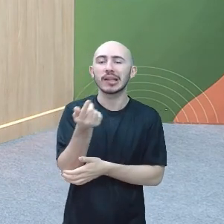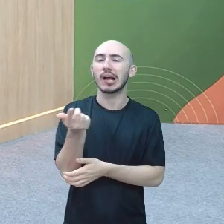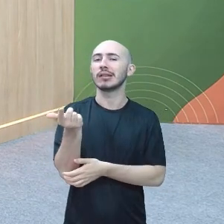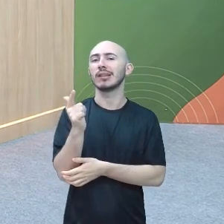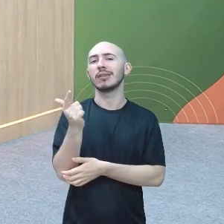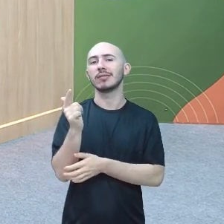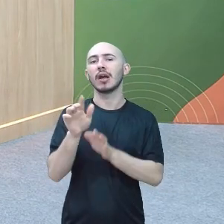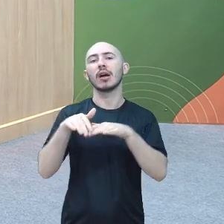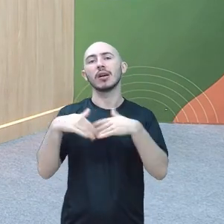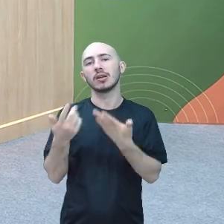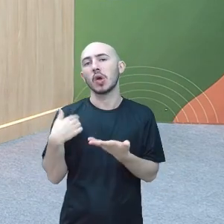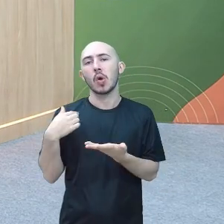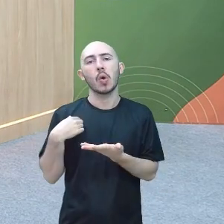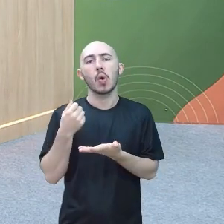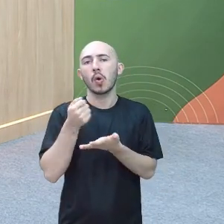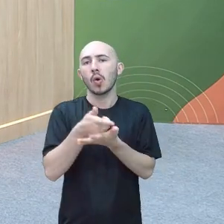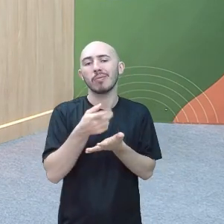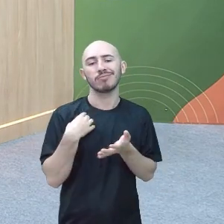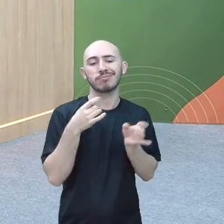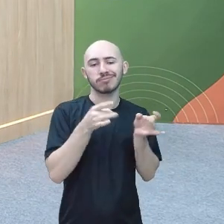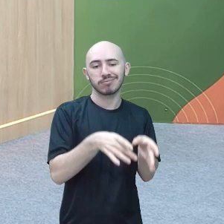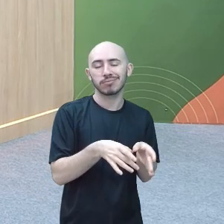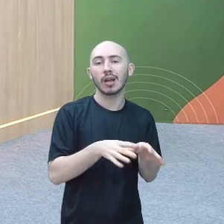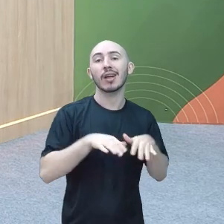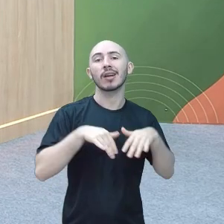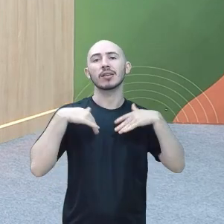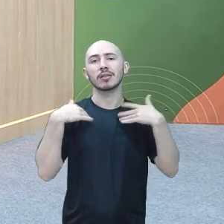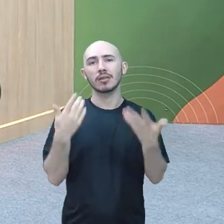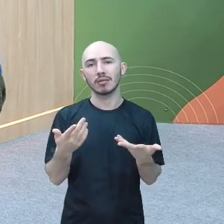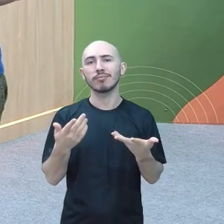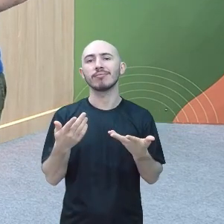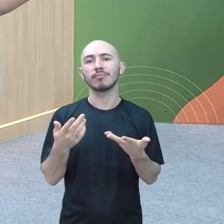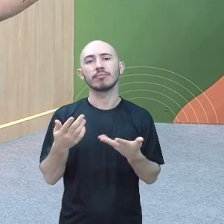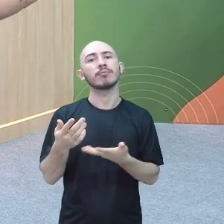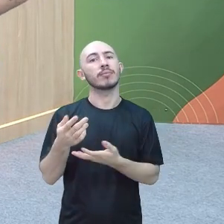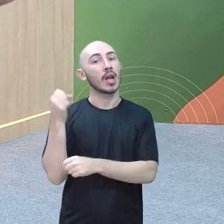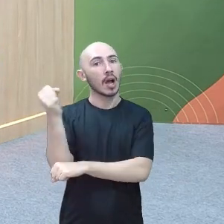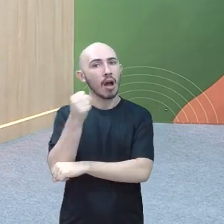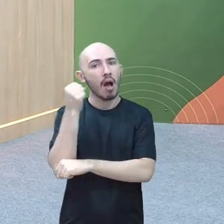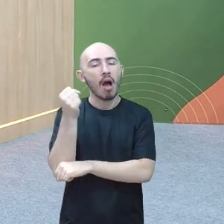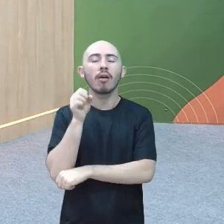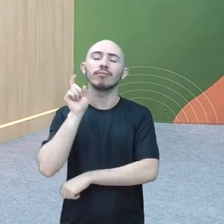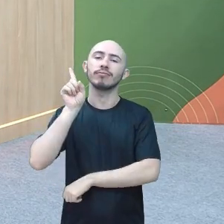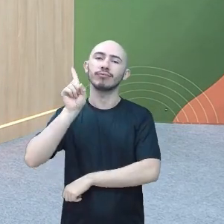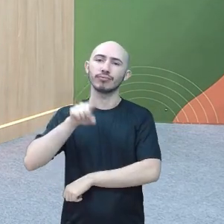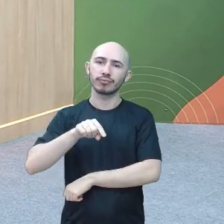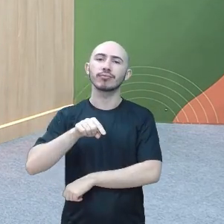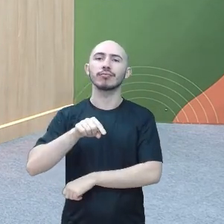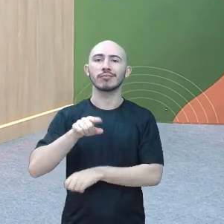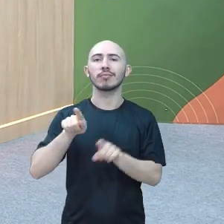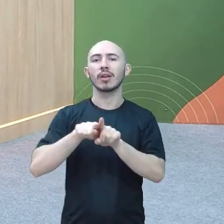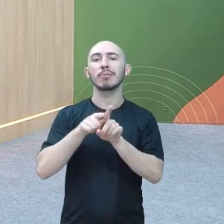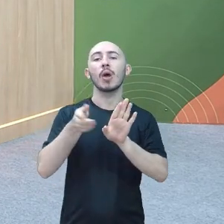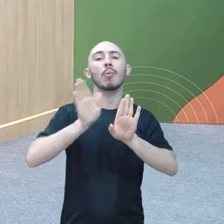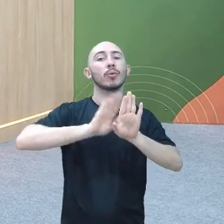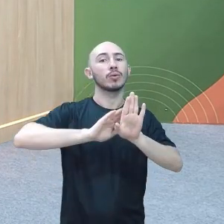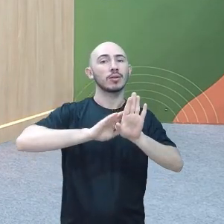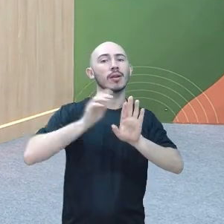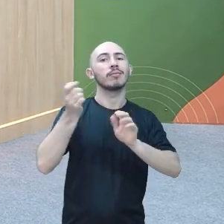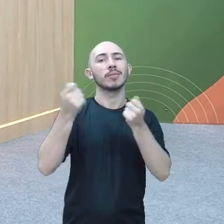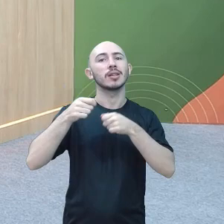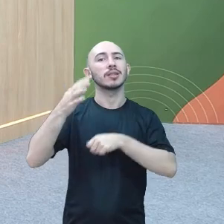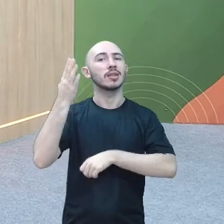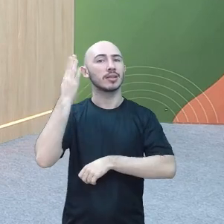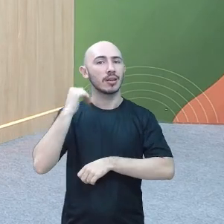que comer o resto das outras pessoas, né? Então veja o quão grave é esse outro lado que a gente tem que ver